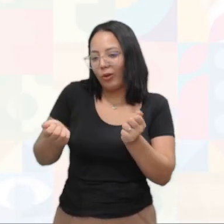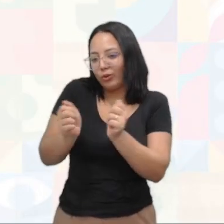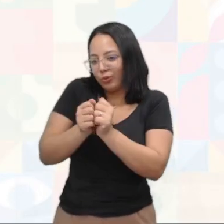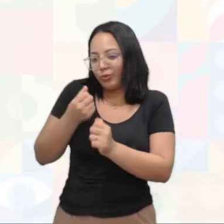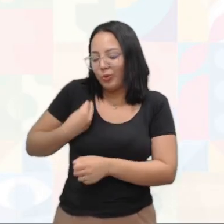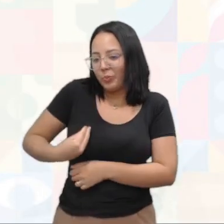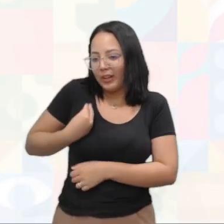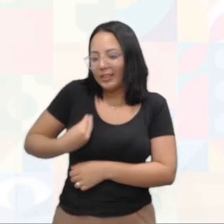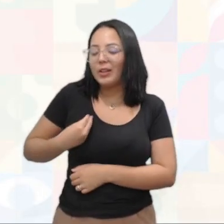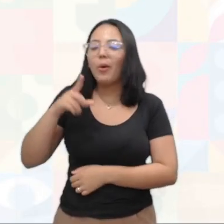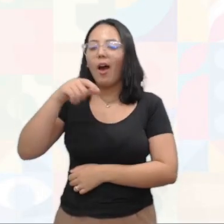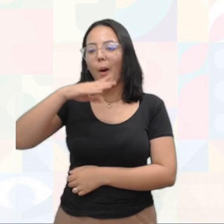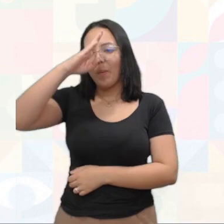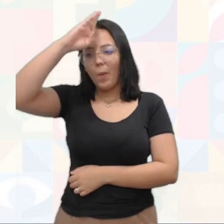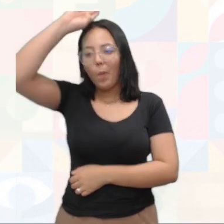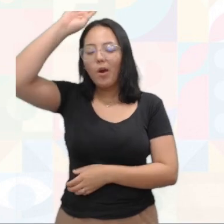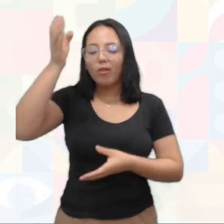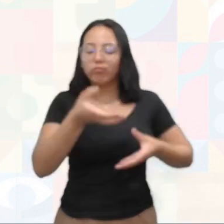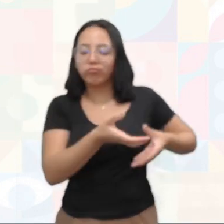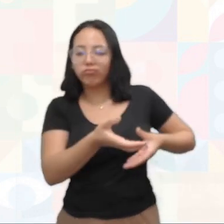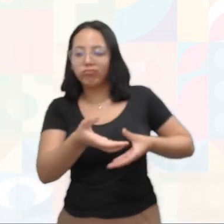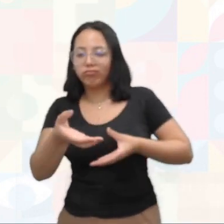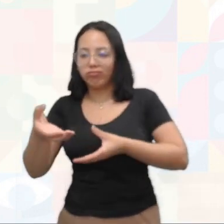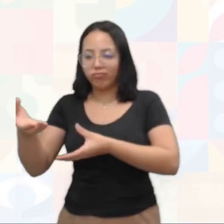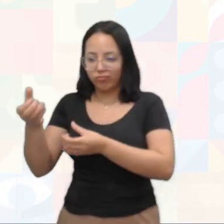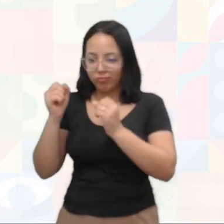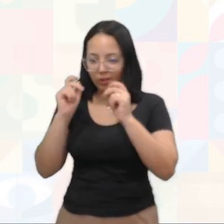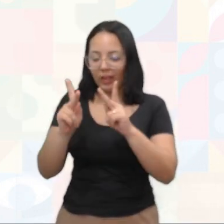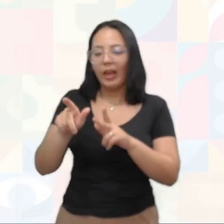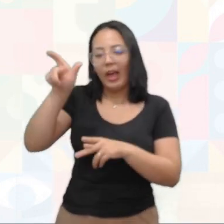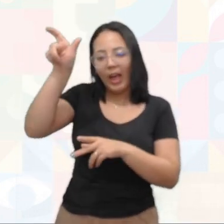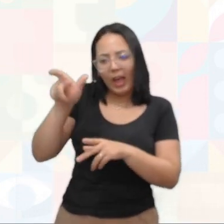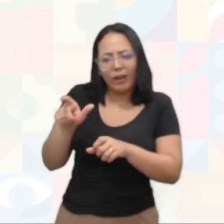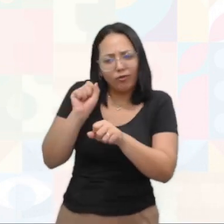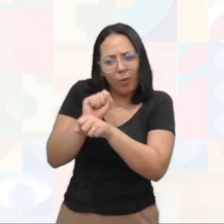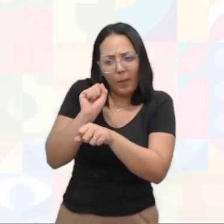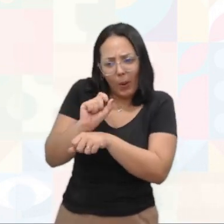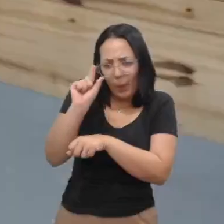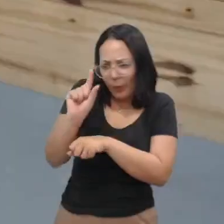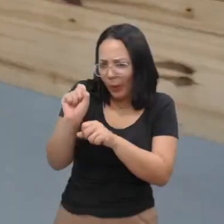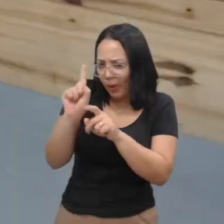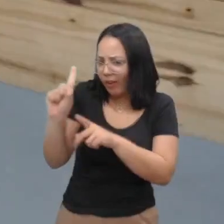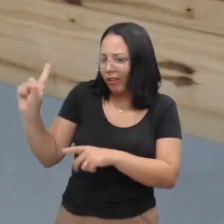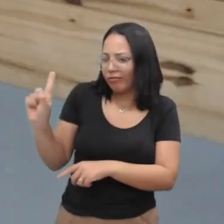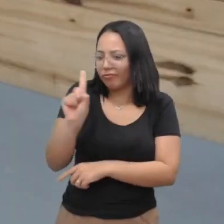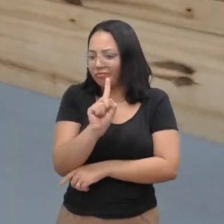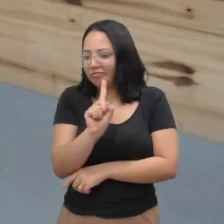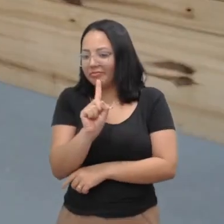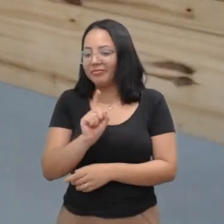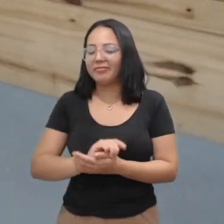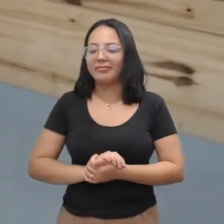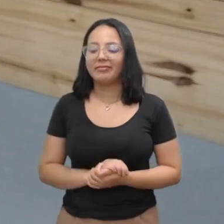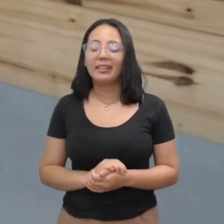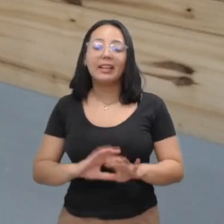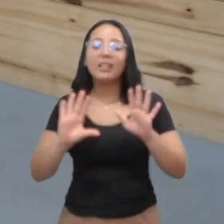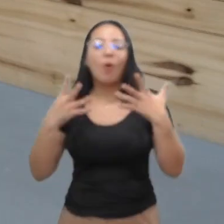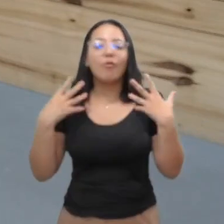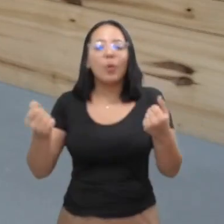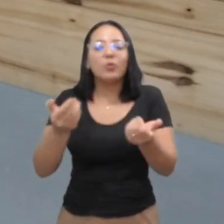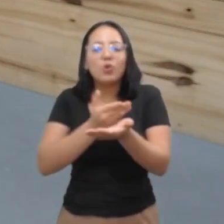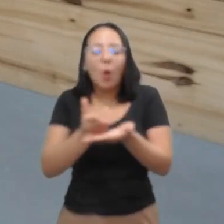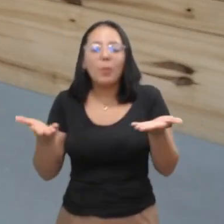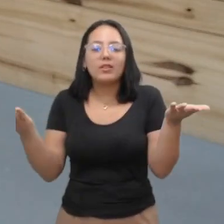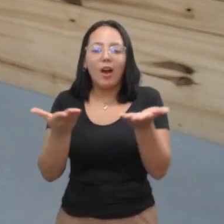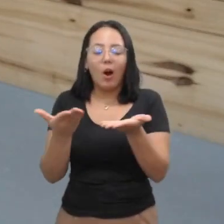conosco, que é um bombeiro civil. Mas aí ele vai aparecer já já, aguarda só um pouquinho. Vamos iniciar a